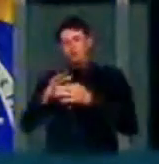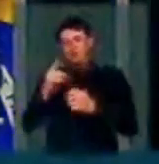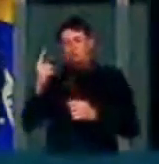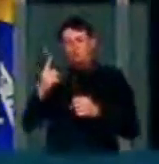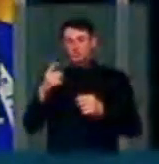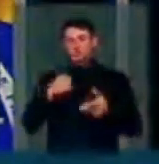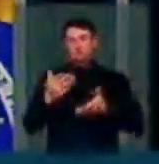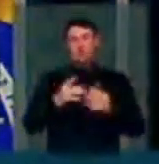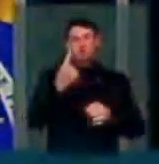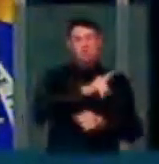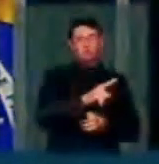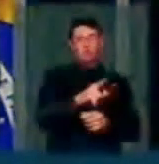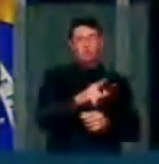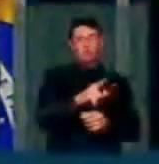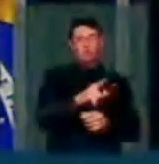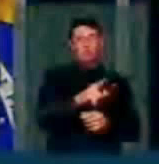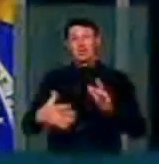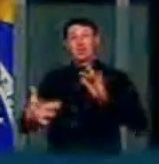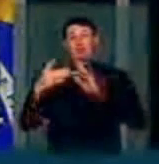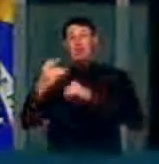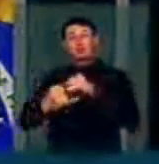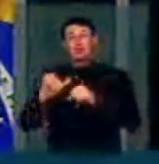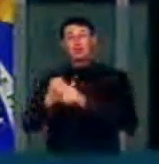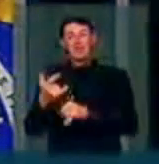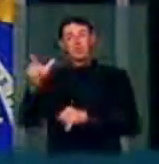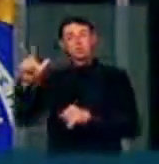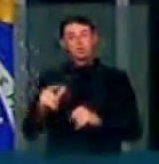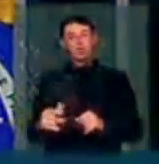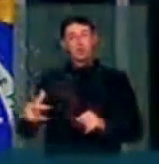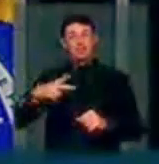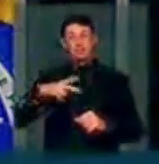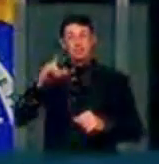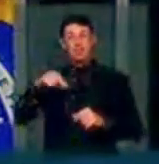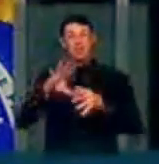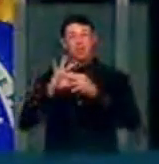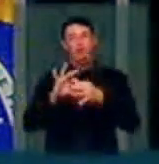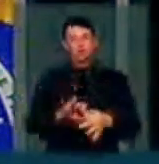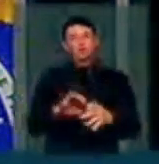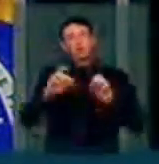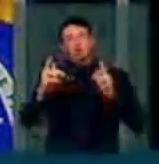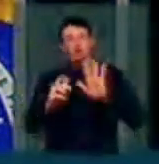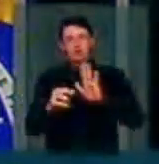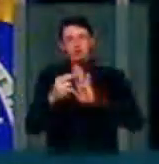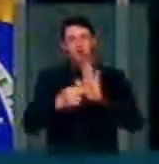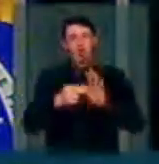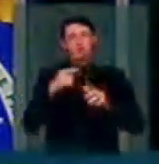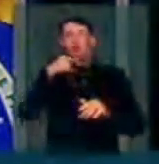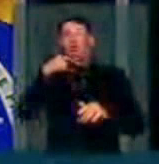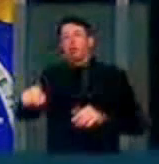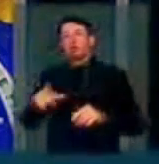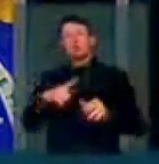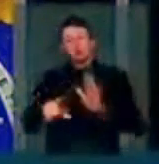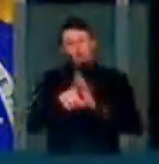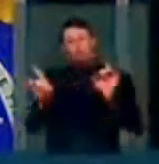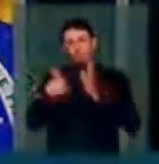de serviço é outra, no meu conexão é outra. Privacidade é uma coisa contextual. É evidente que o Marco Civil não vai esgotar isso, vai ter uma lei sobre isso,